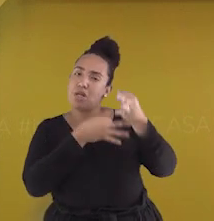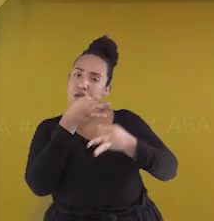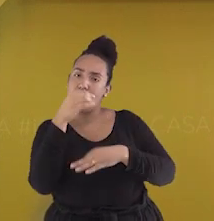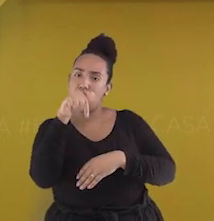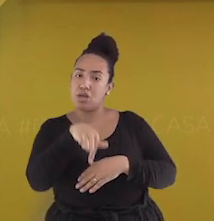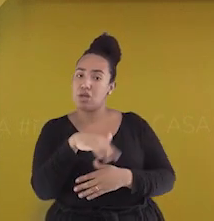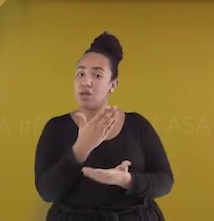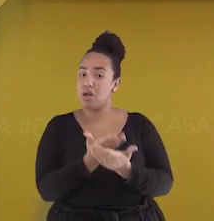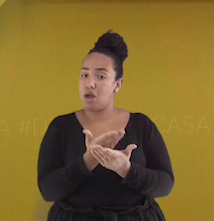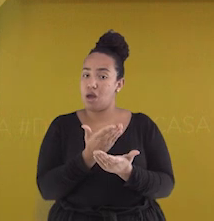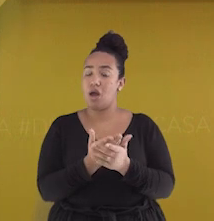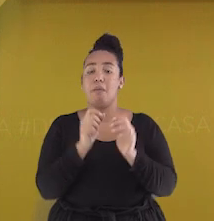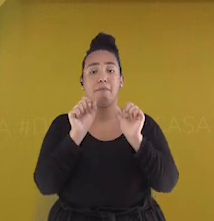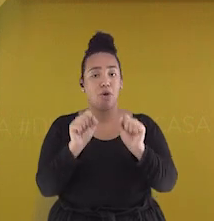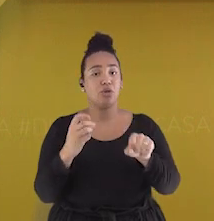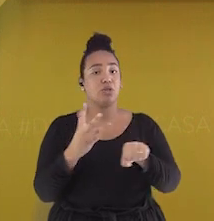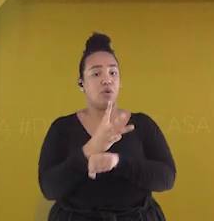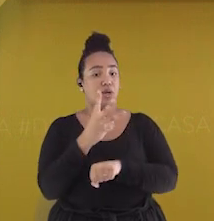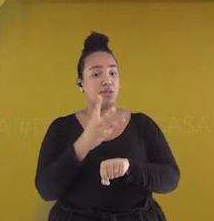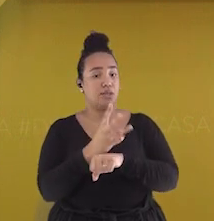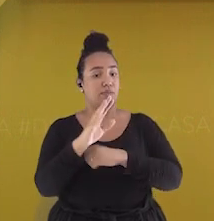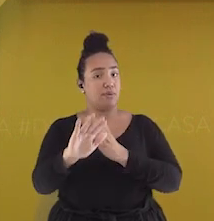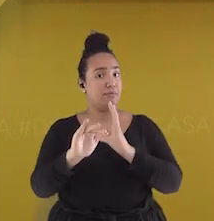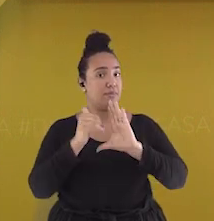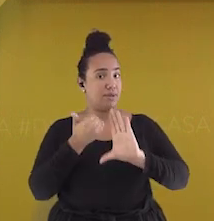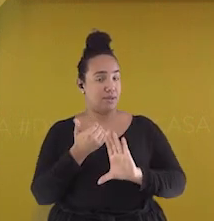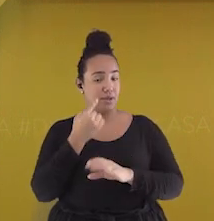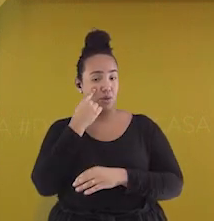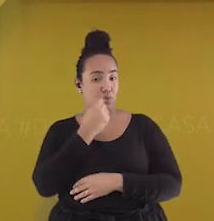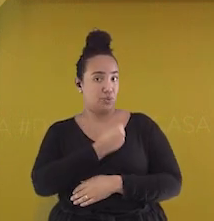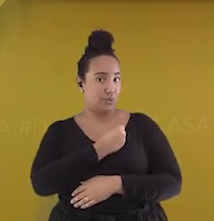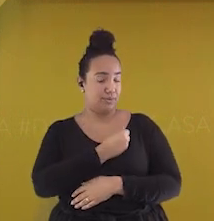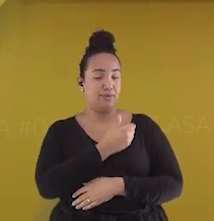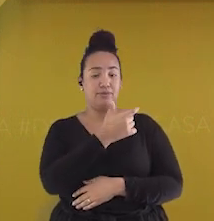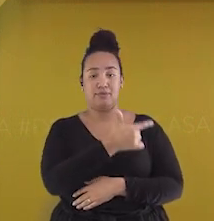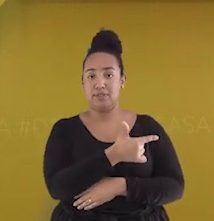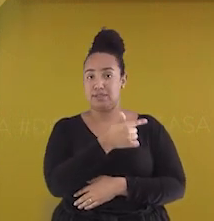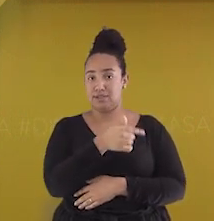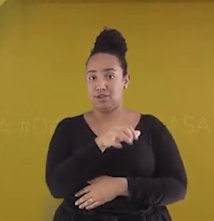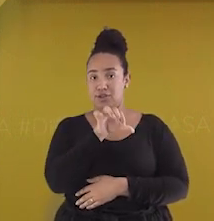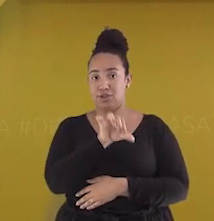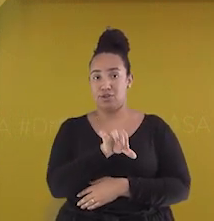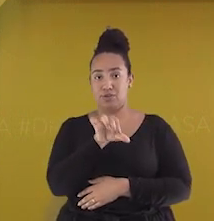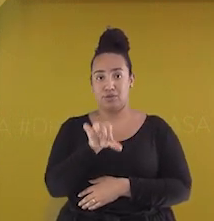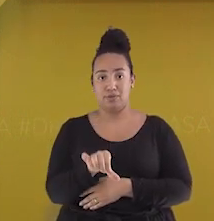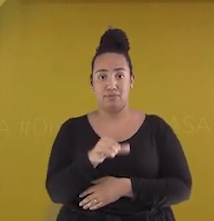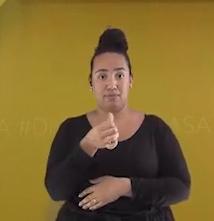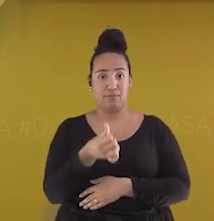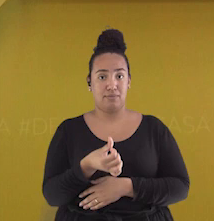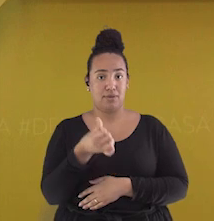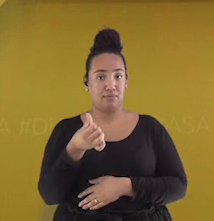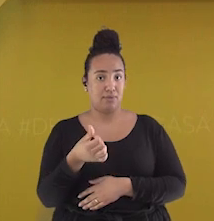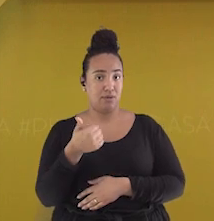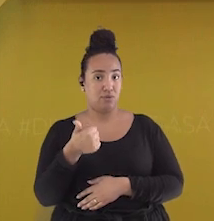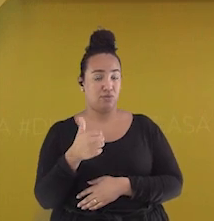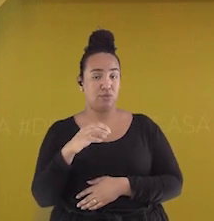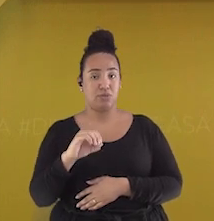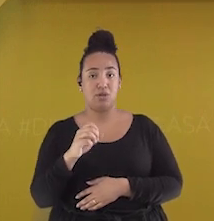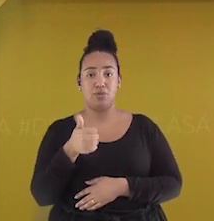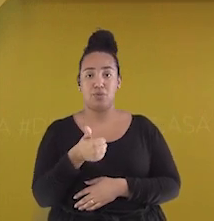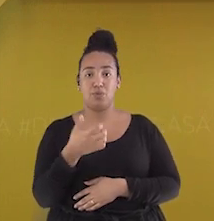aula, mande pelo nosso WhatsApp. Anota aí, 27 99